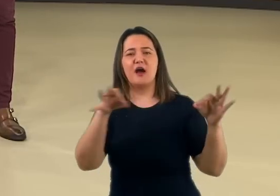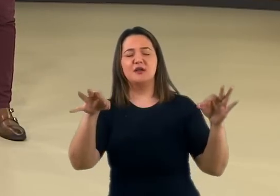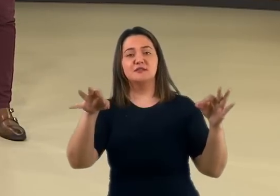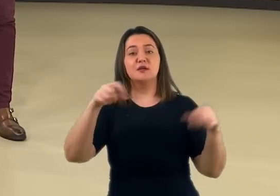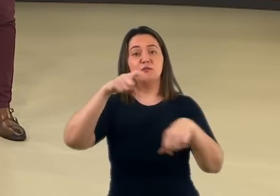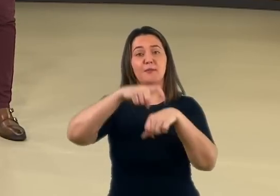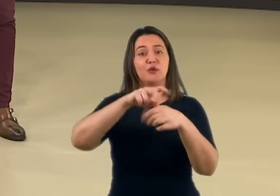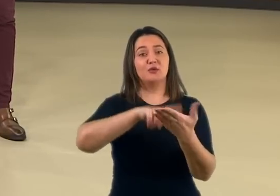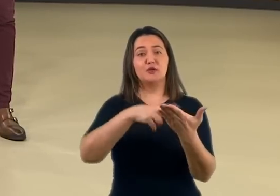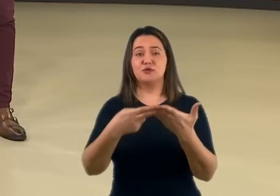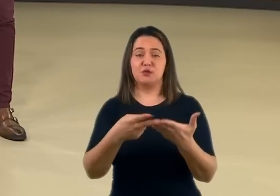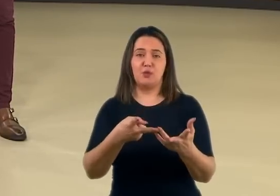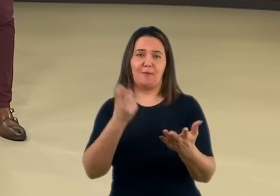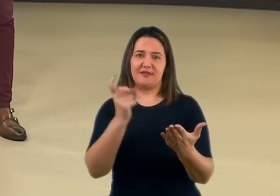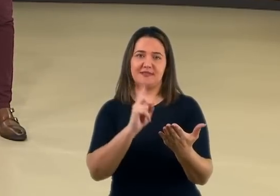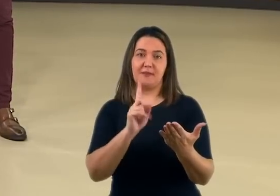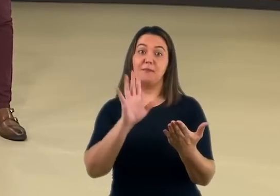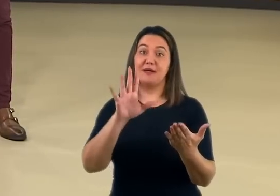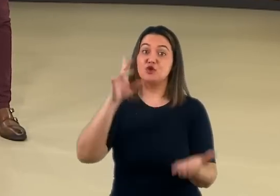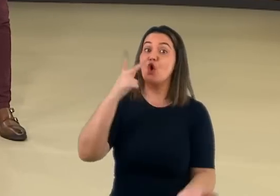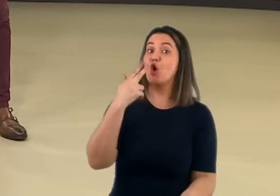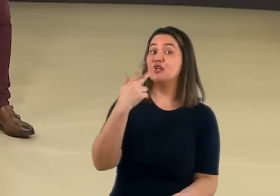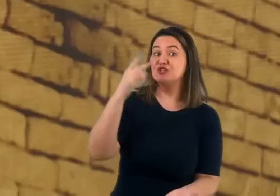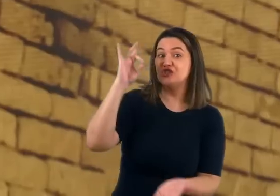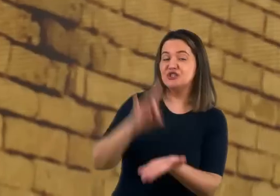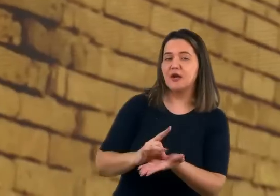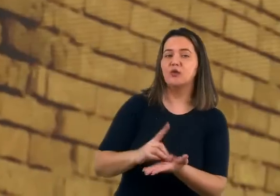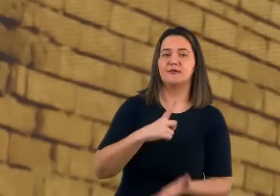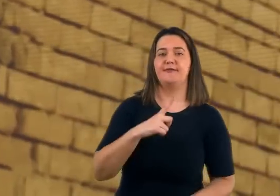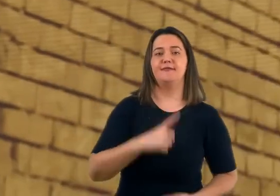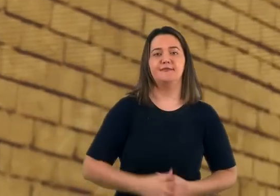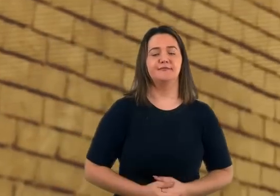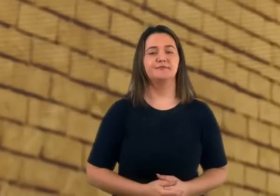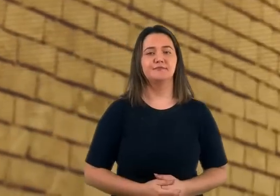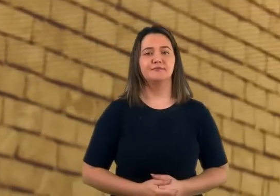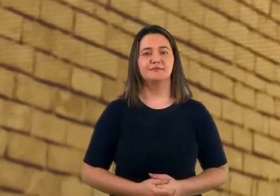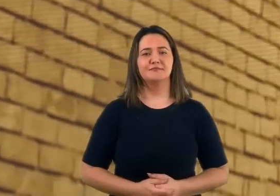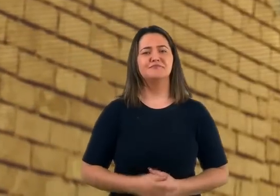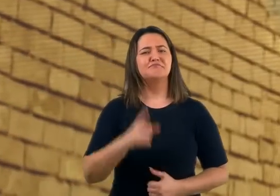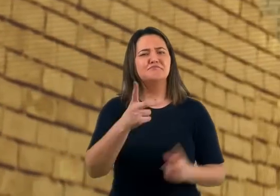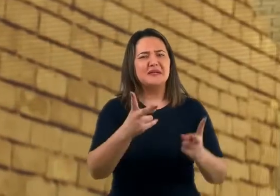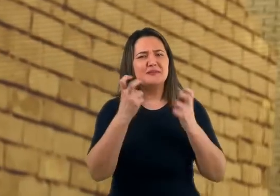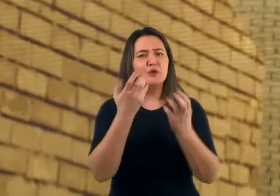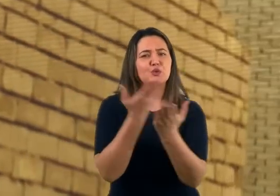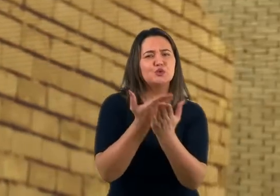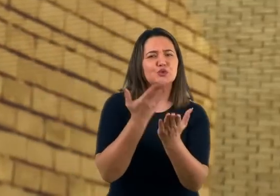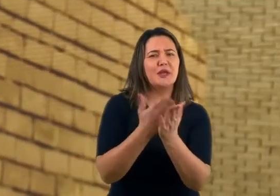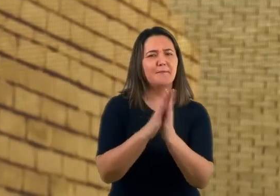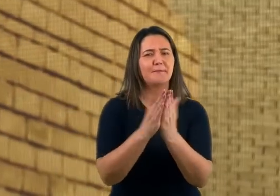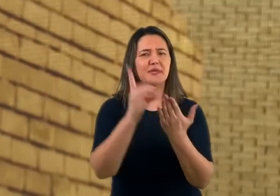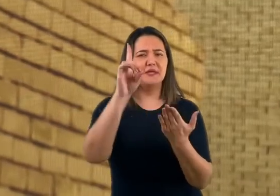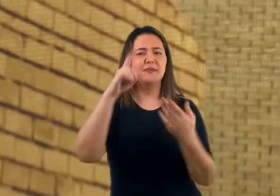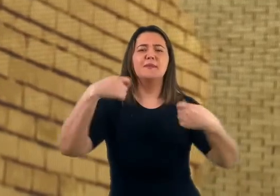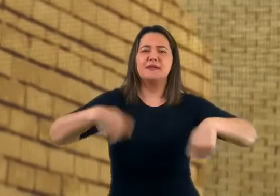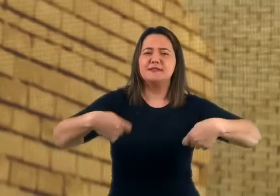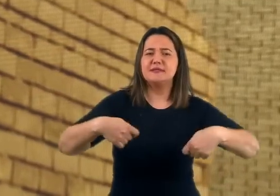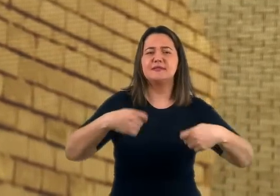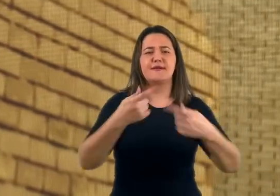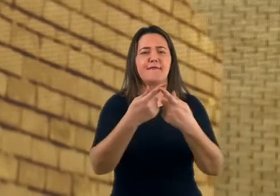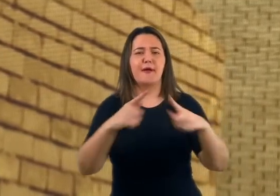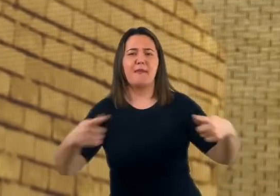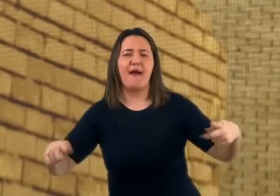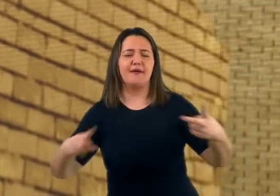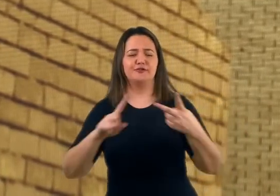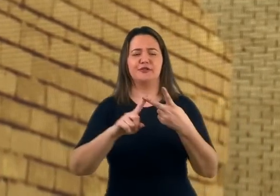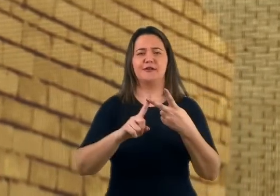aparece, mas é bem claro no texto original. Você está percebendo como estudar a Bíblia envolve gramática,